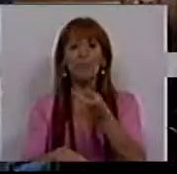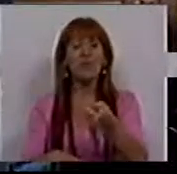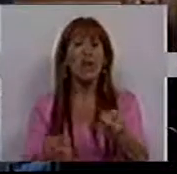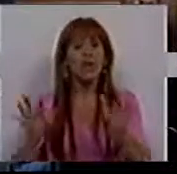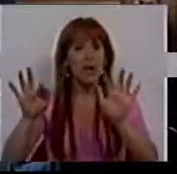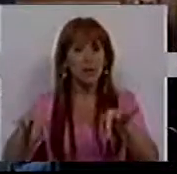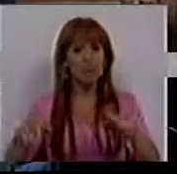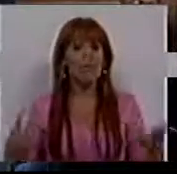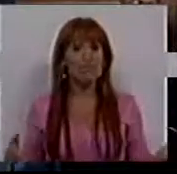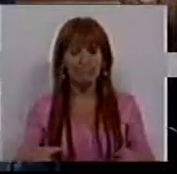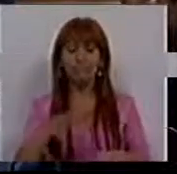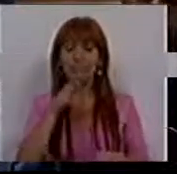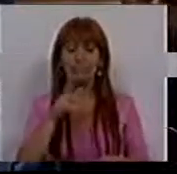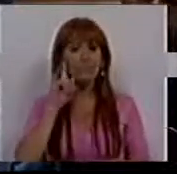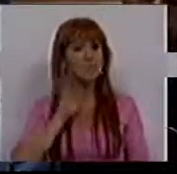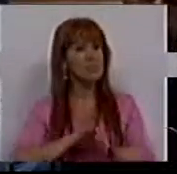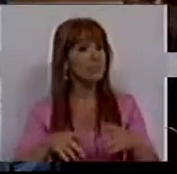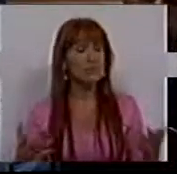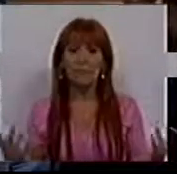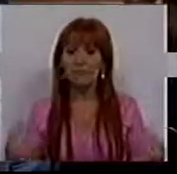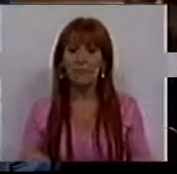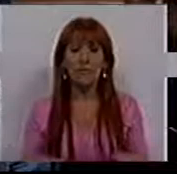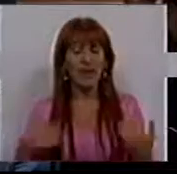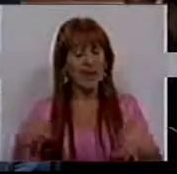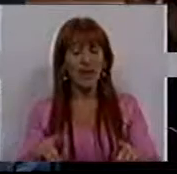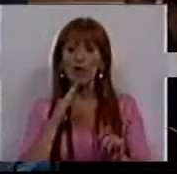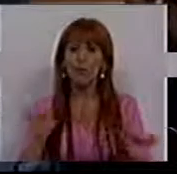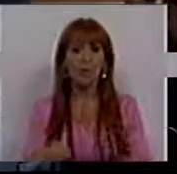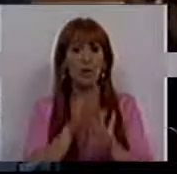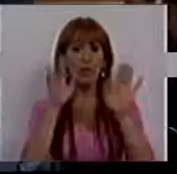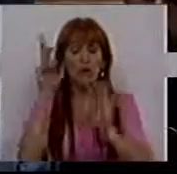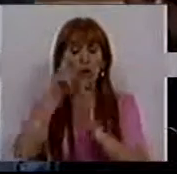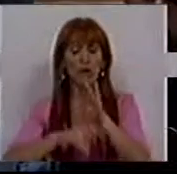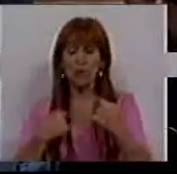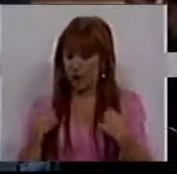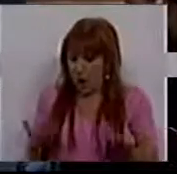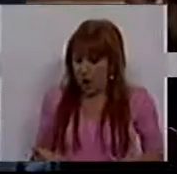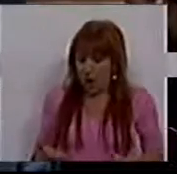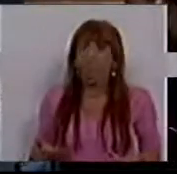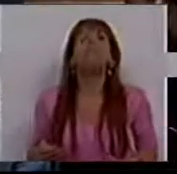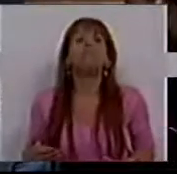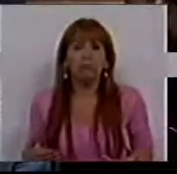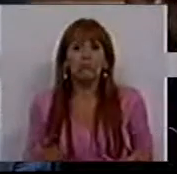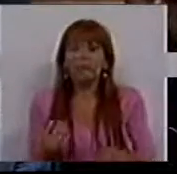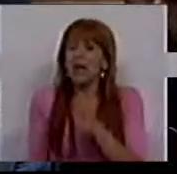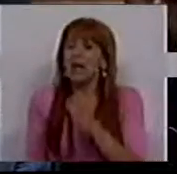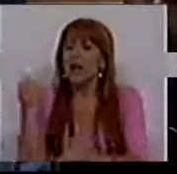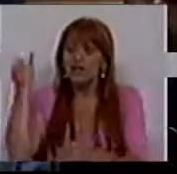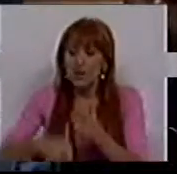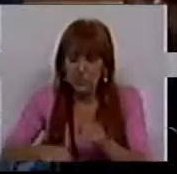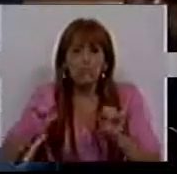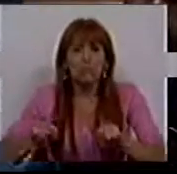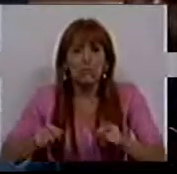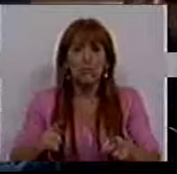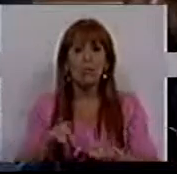E termino dizendo, senhoras e senhores deputados, que deixando muito claro, regular o que existe, sim, criar impostos,